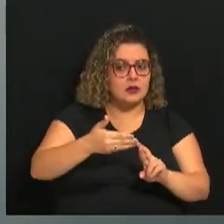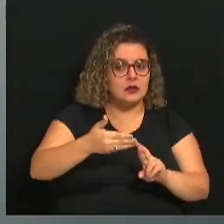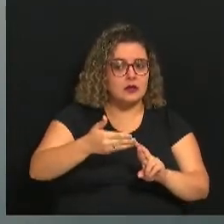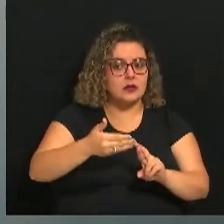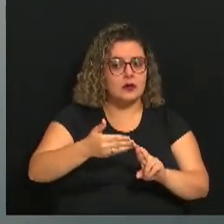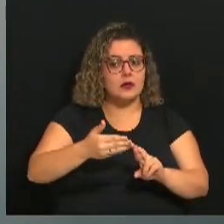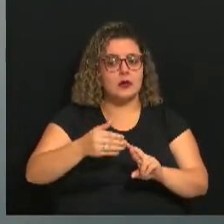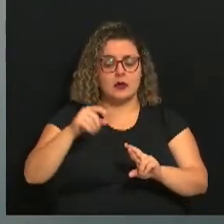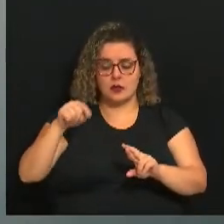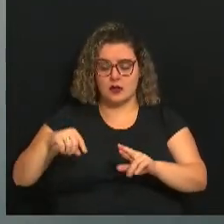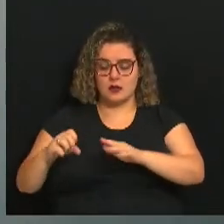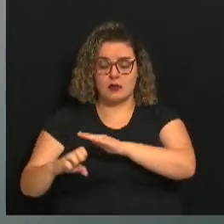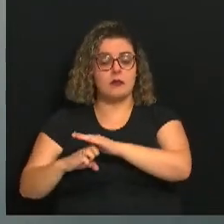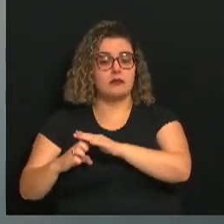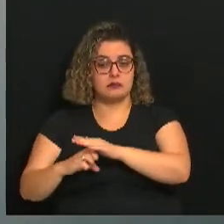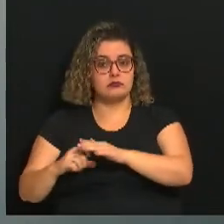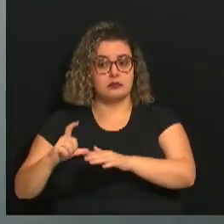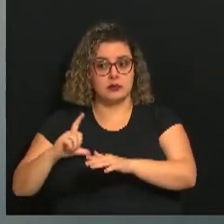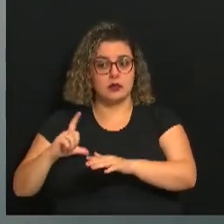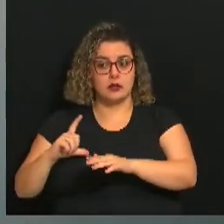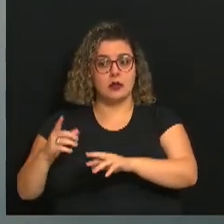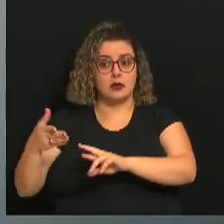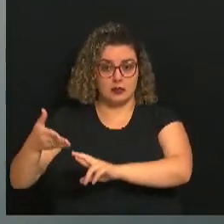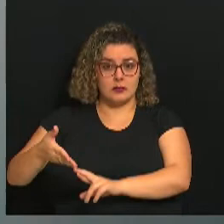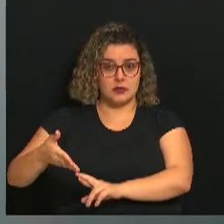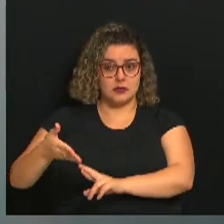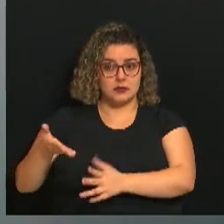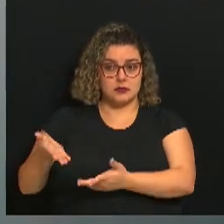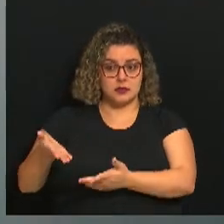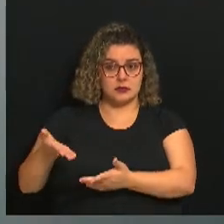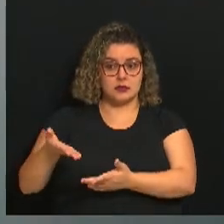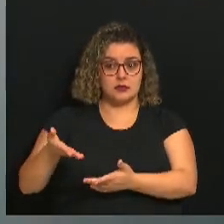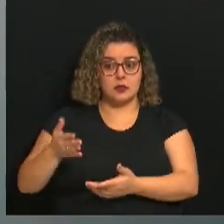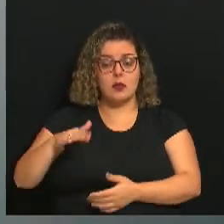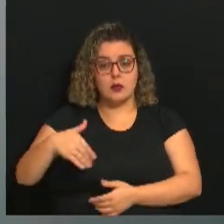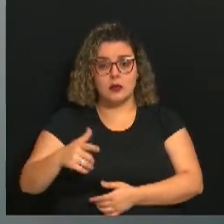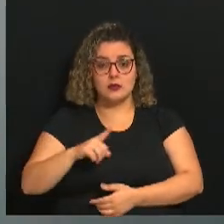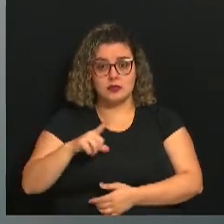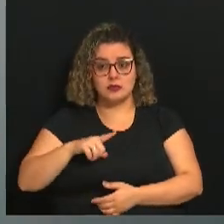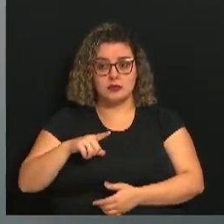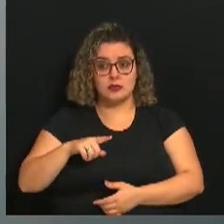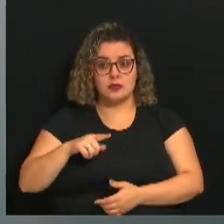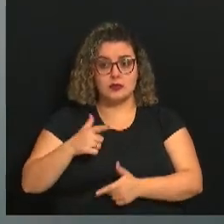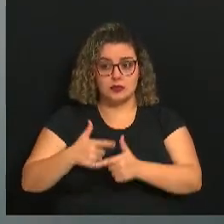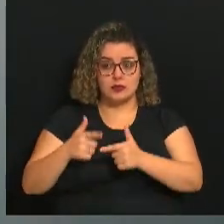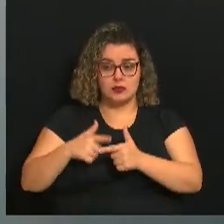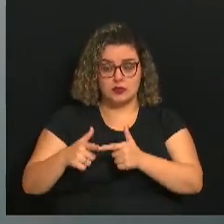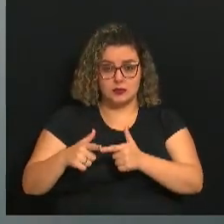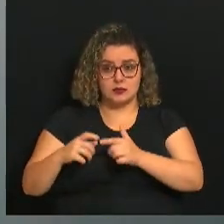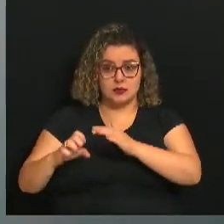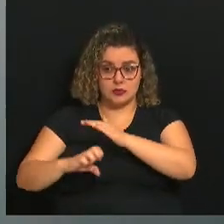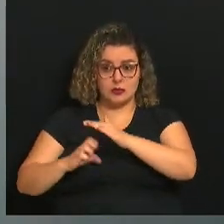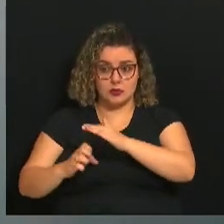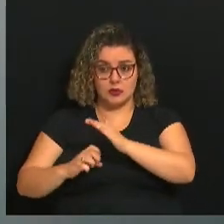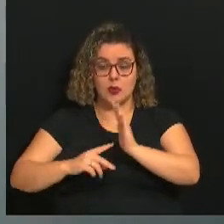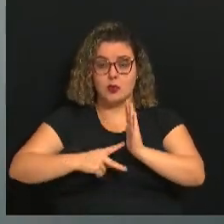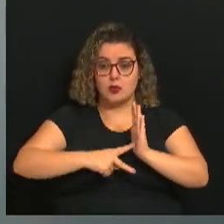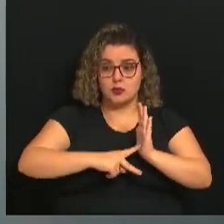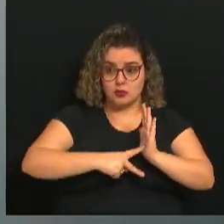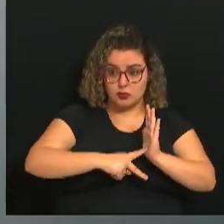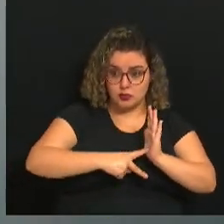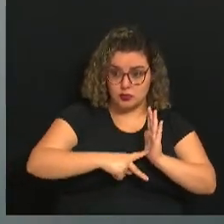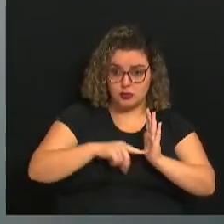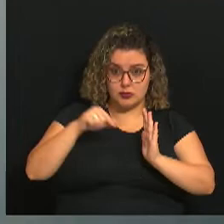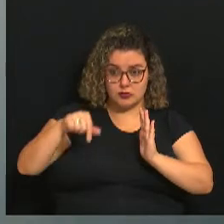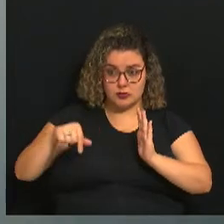cada categoria tem. E, inclusive, quando nós tivemos um problema com a empresa aqui, o sindicato da empresa, quando a gente mediou todo esse